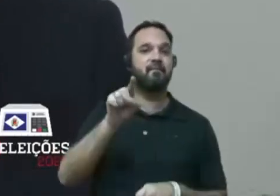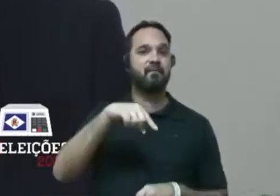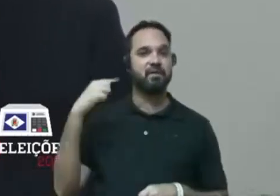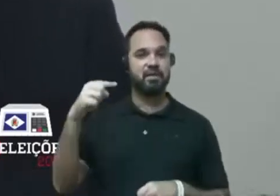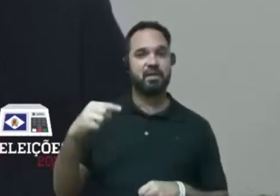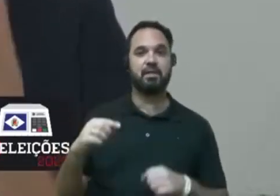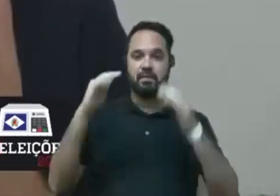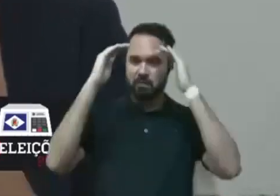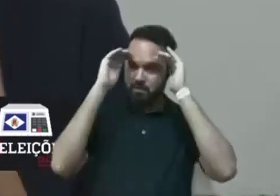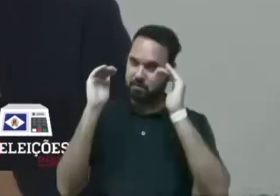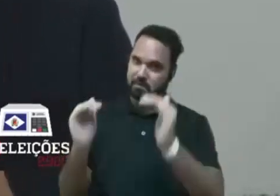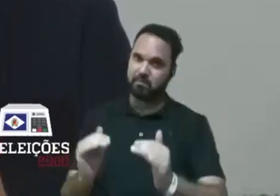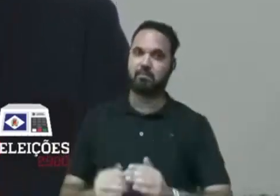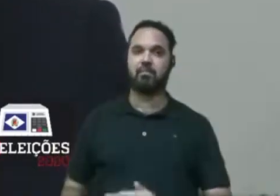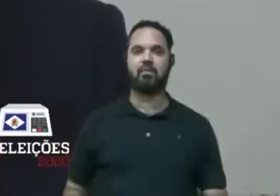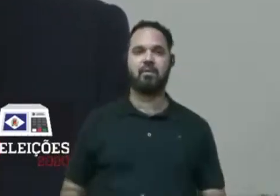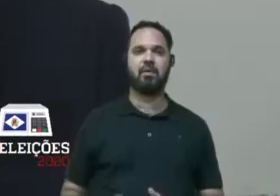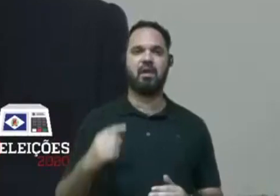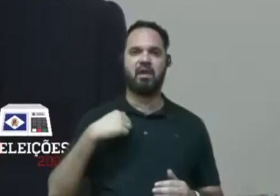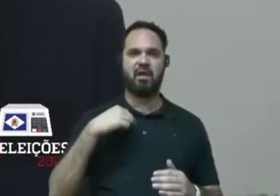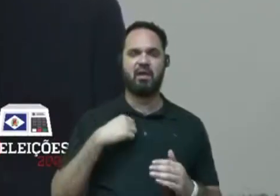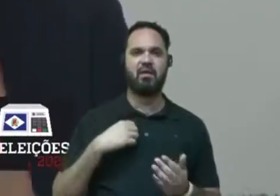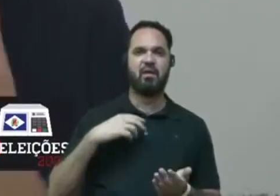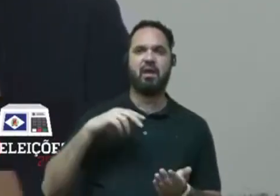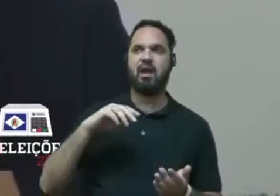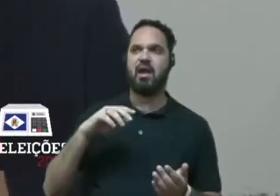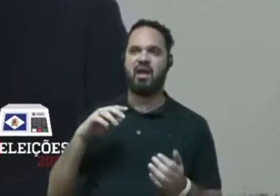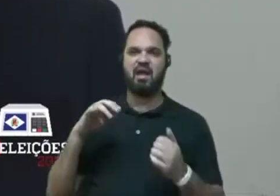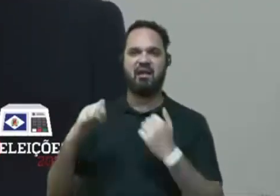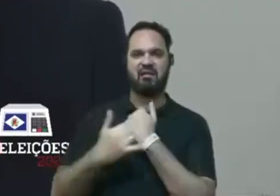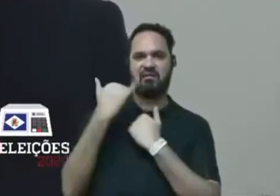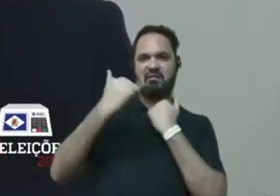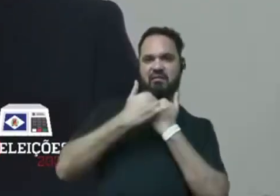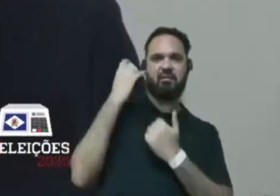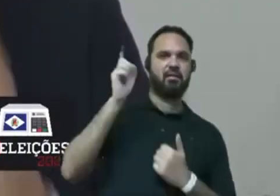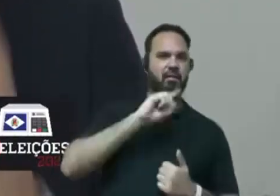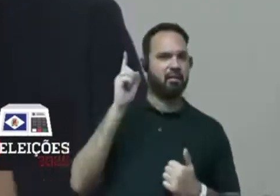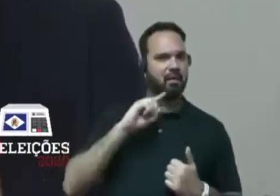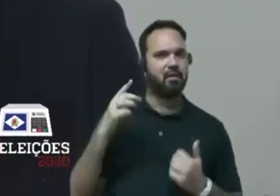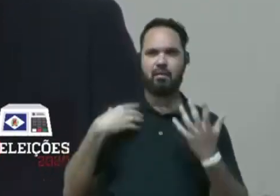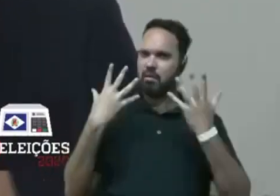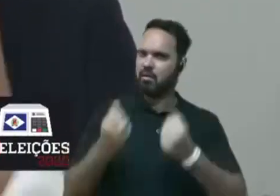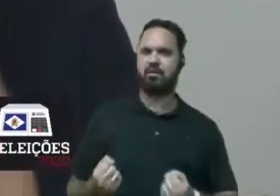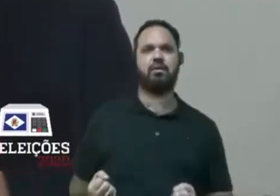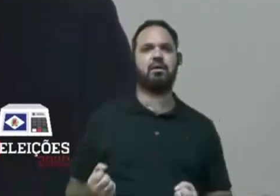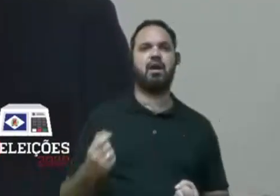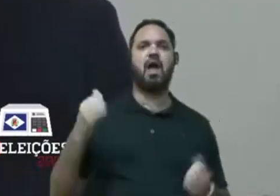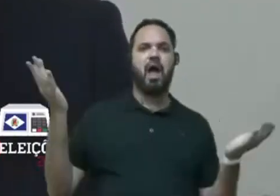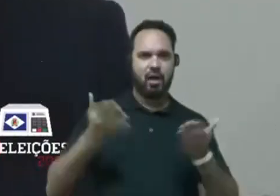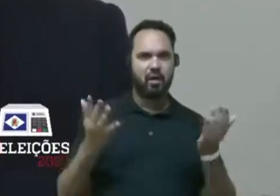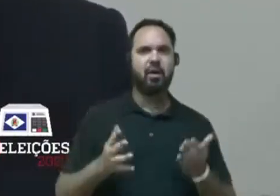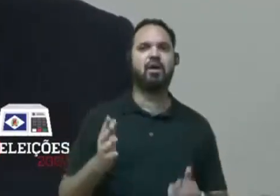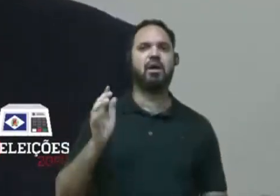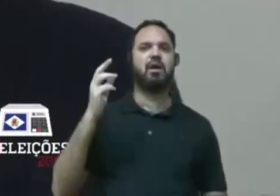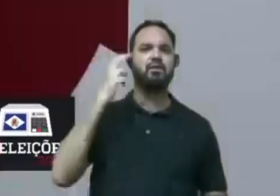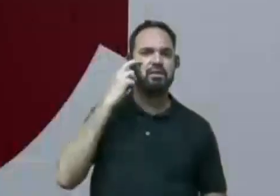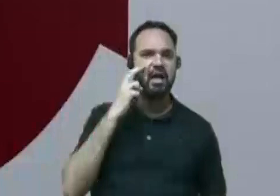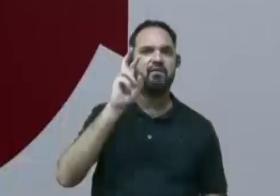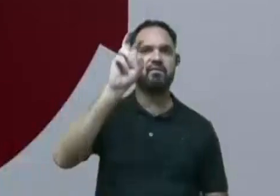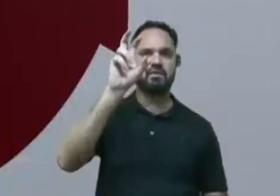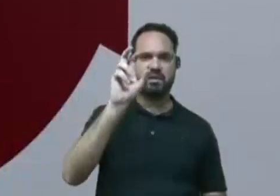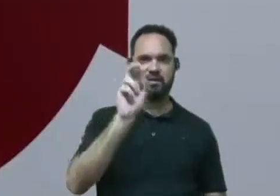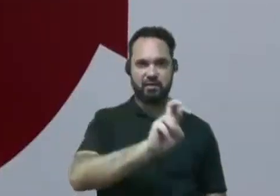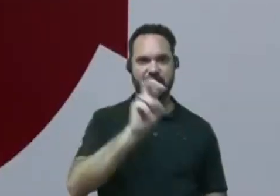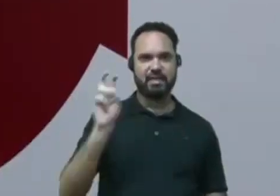vocês hoje não caindo nas armadilhas e não sei lados que me foram preparar agora é Gustavo agora é 55